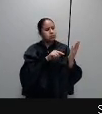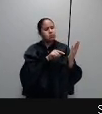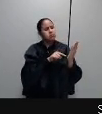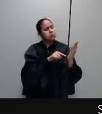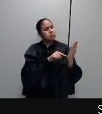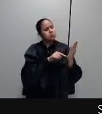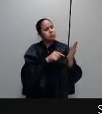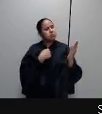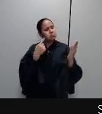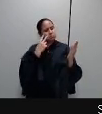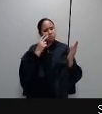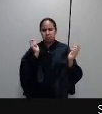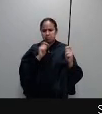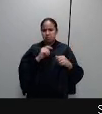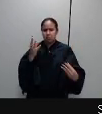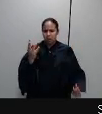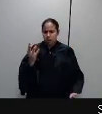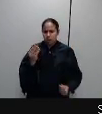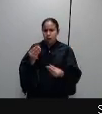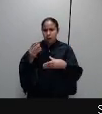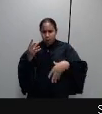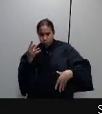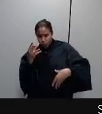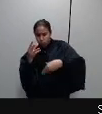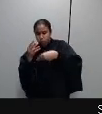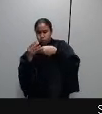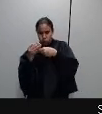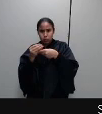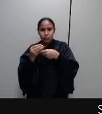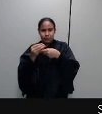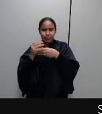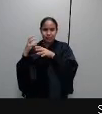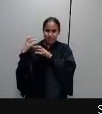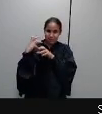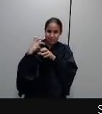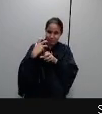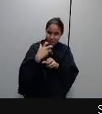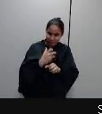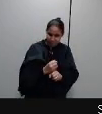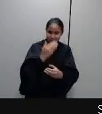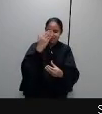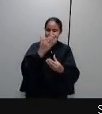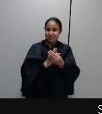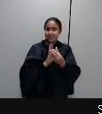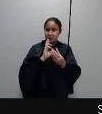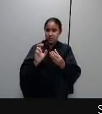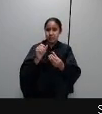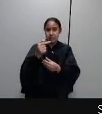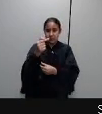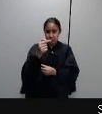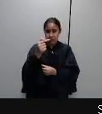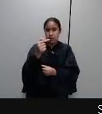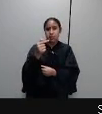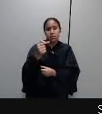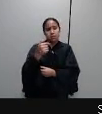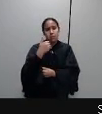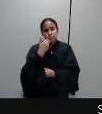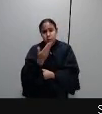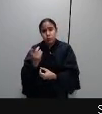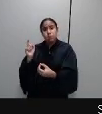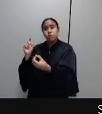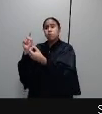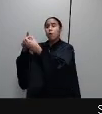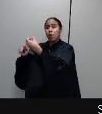o porte e o tribunal de origem que olá bem-vindos ao tribunal para exame do mérito é porque aqui é